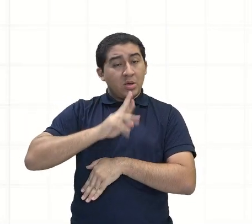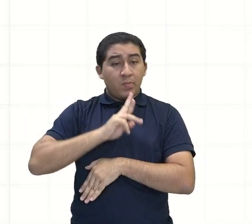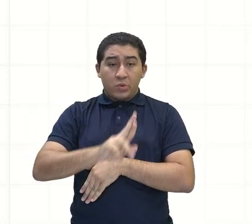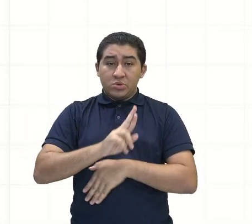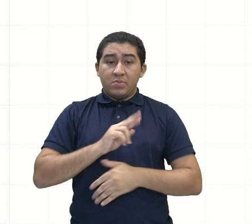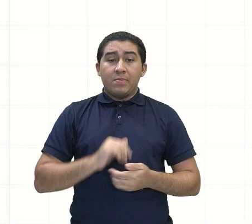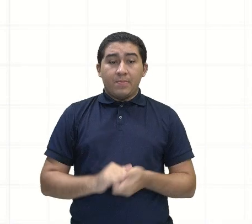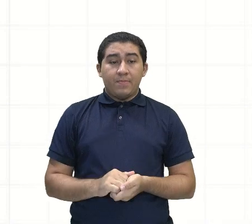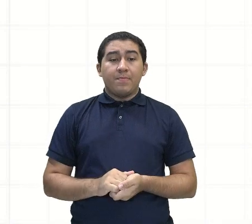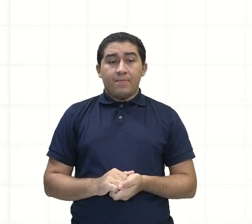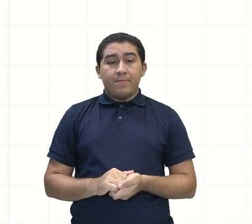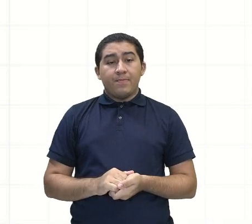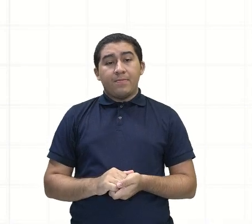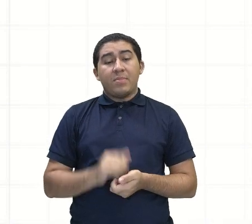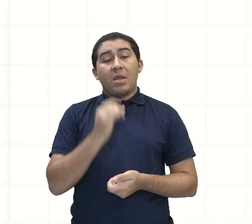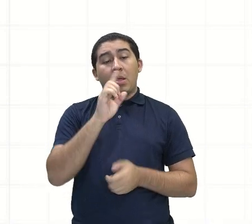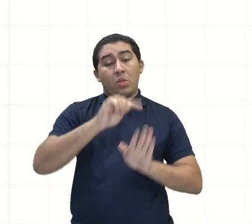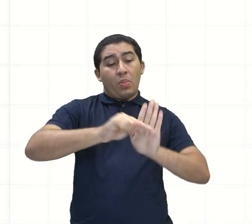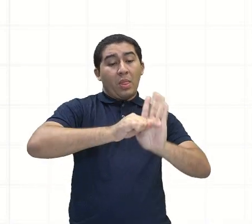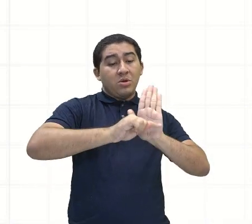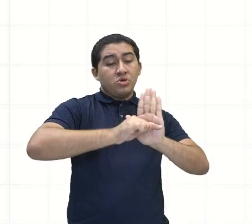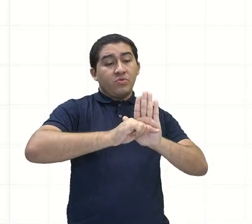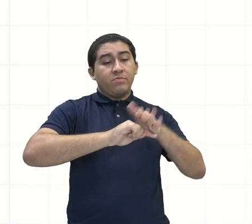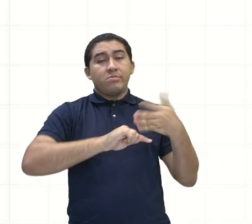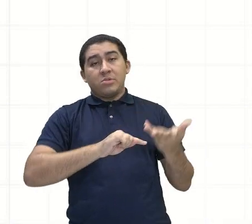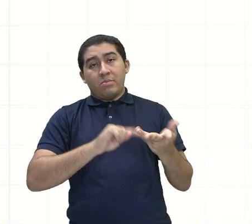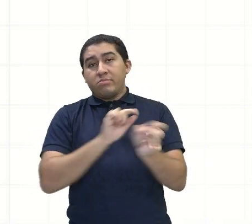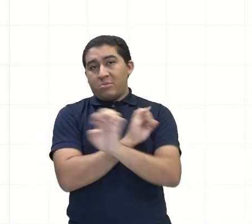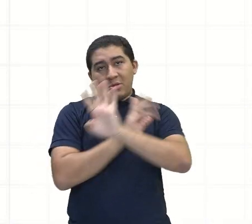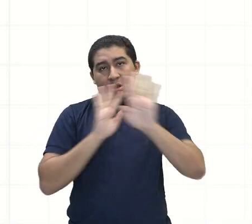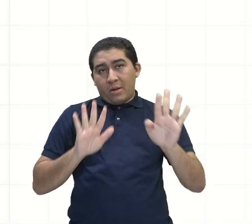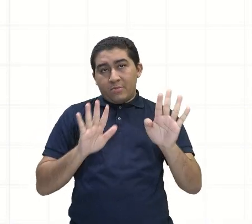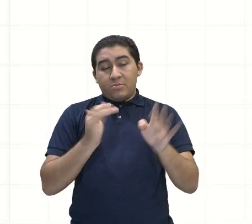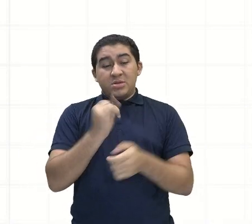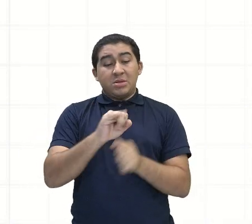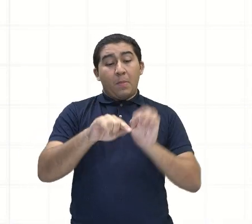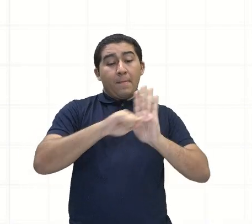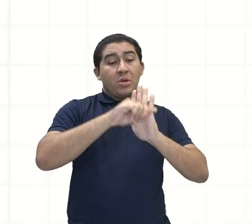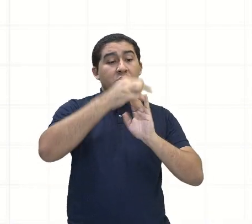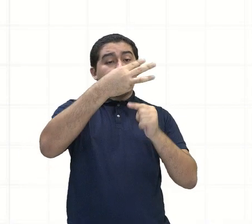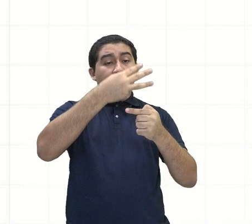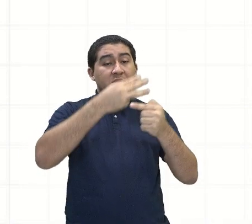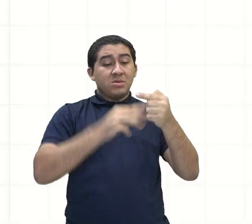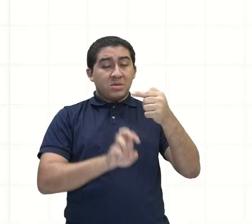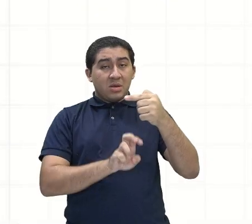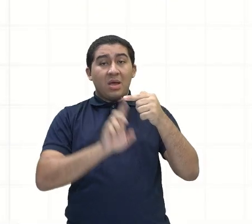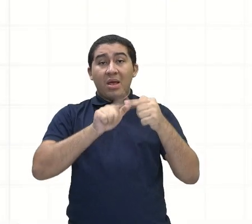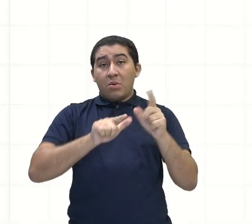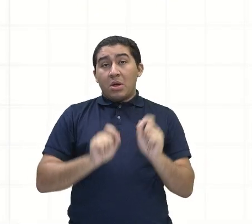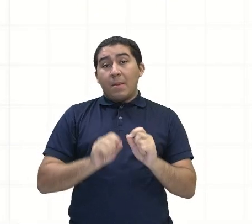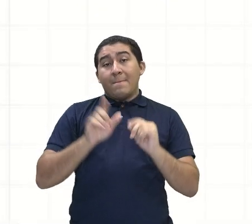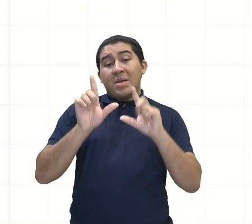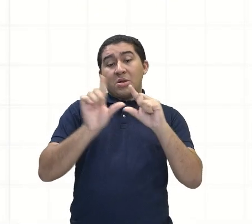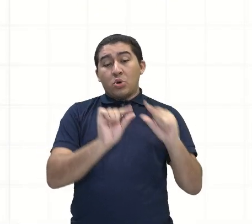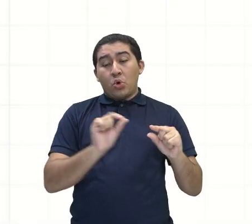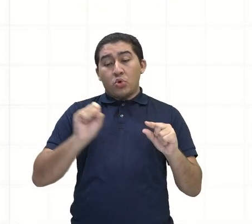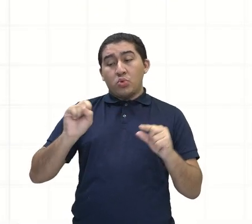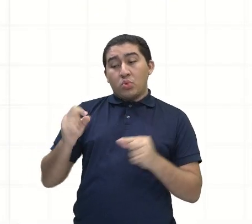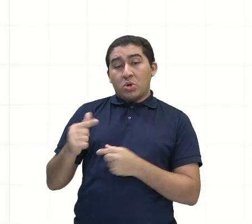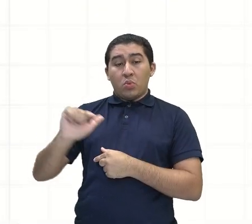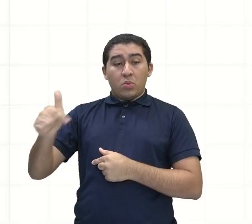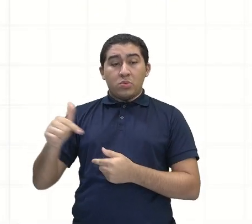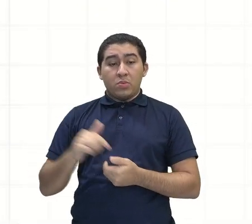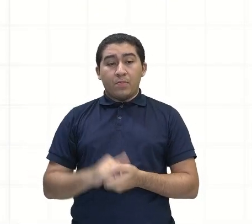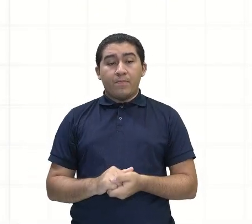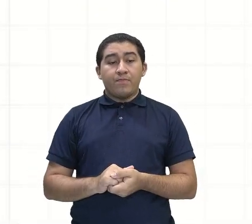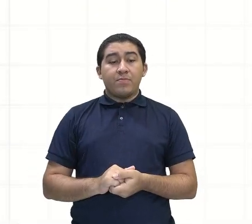cara. Como é negativo, logo o menos 3 sobre 5 é uma fração menor que 7 sobre 11. Olha a próxima aqui.